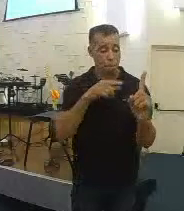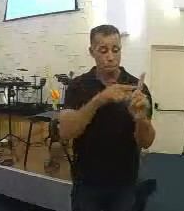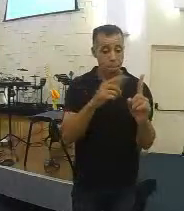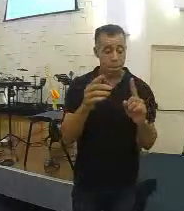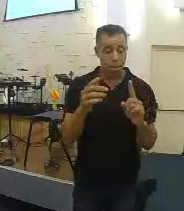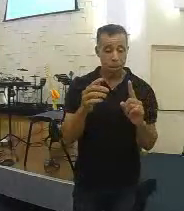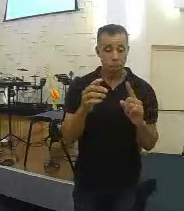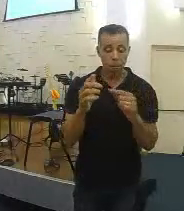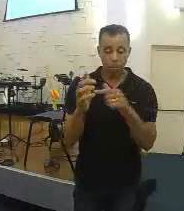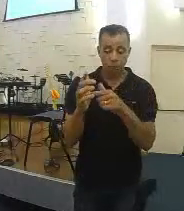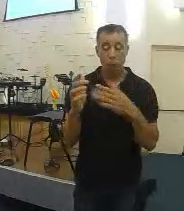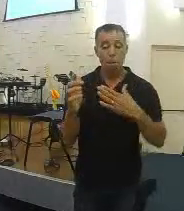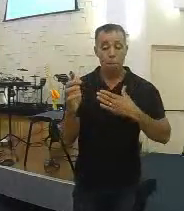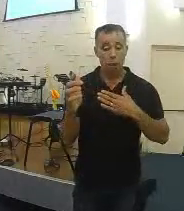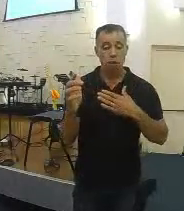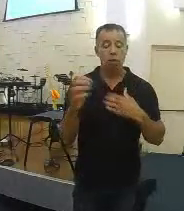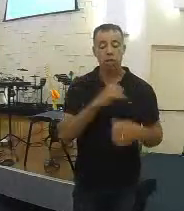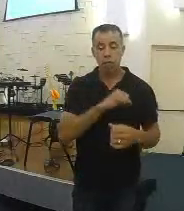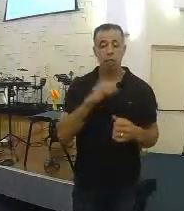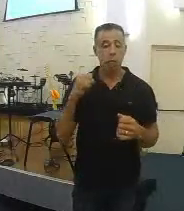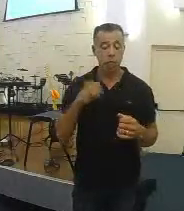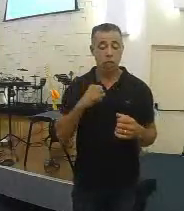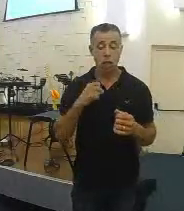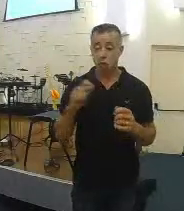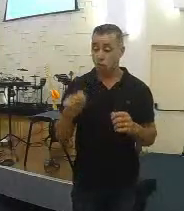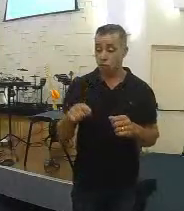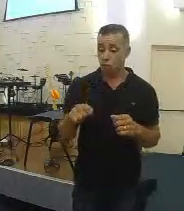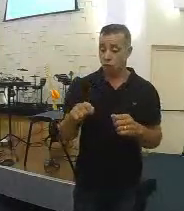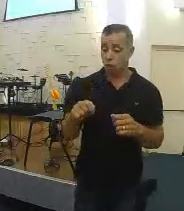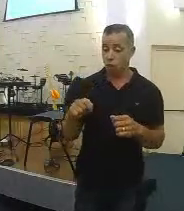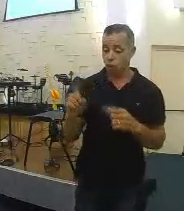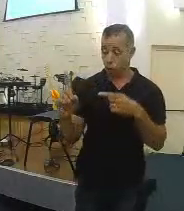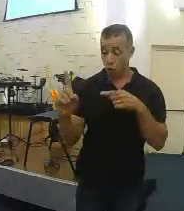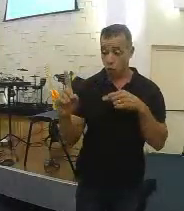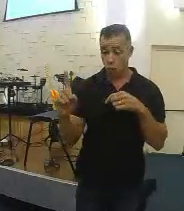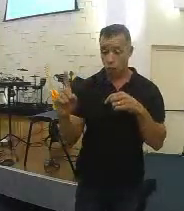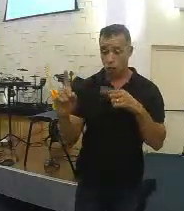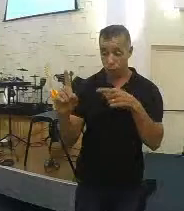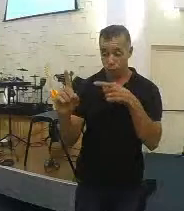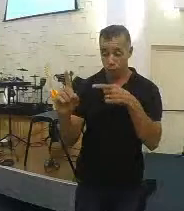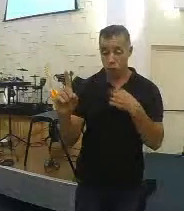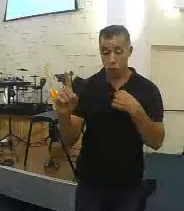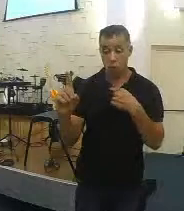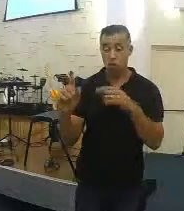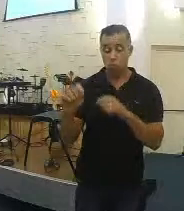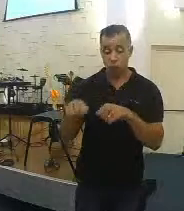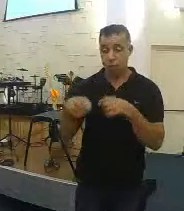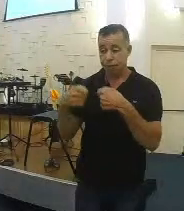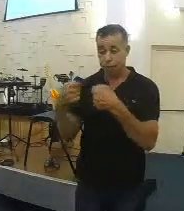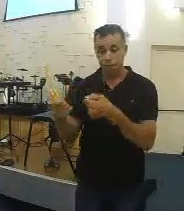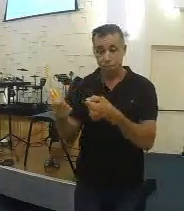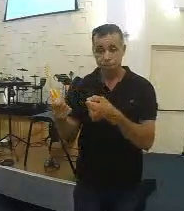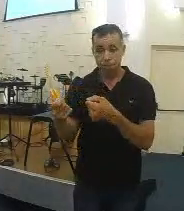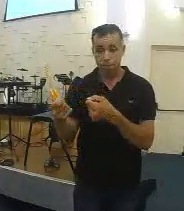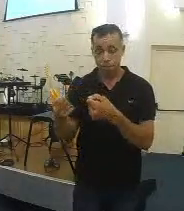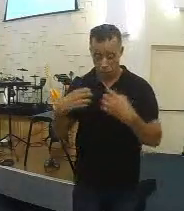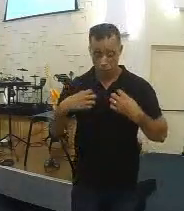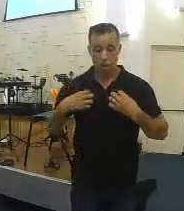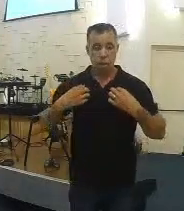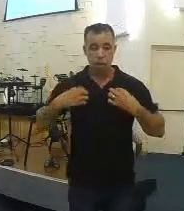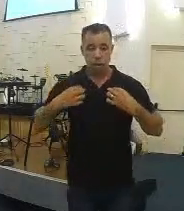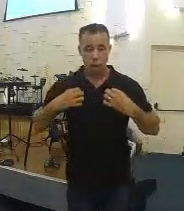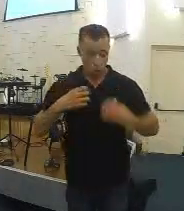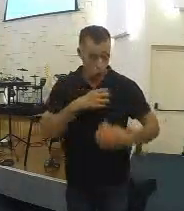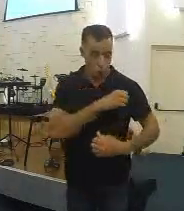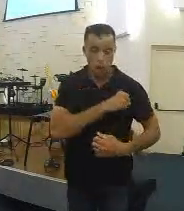pago bem, te digo mais, eu vou te dar uma posição, eu vou te dar vestuário de